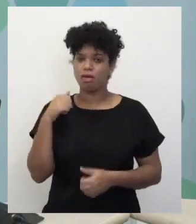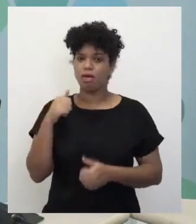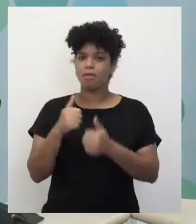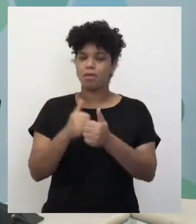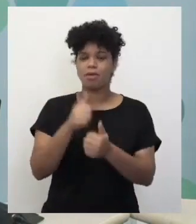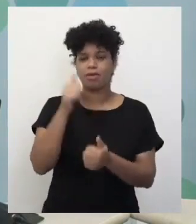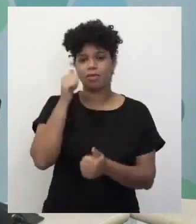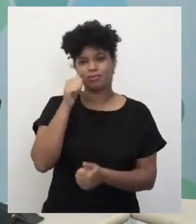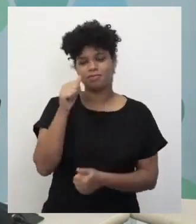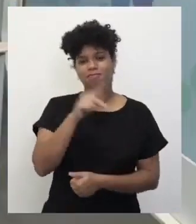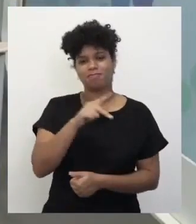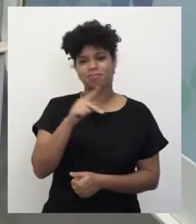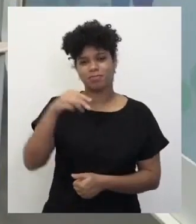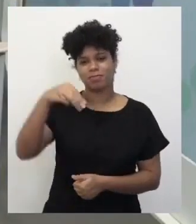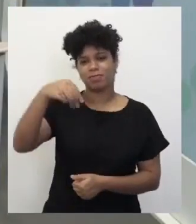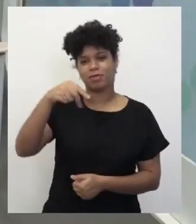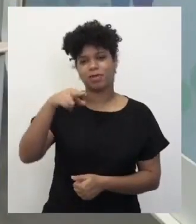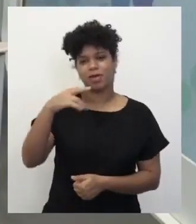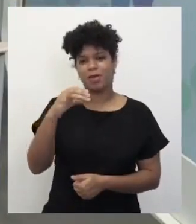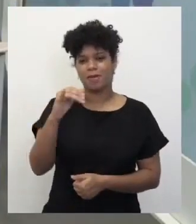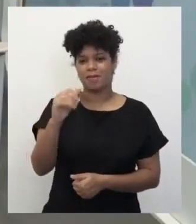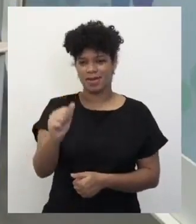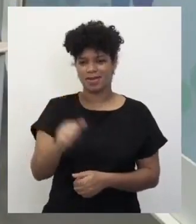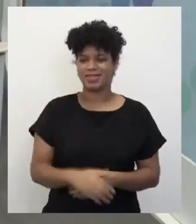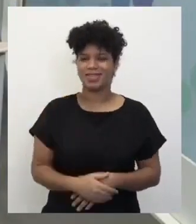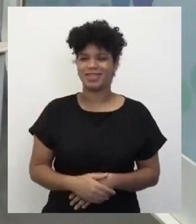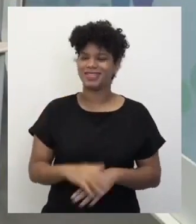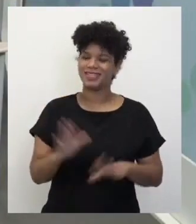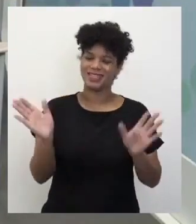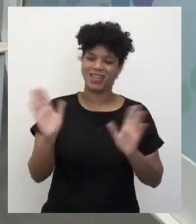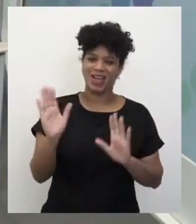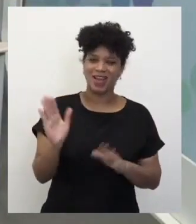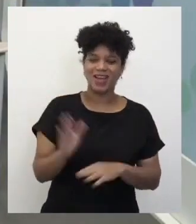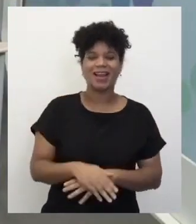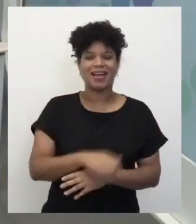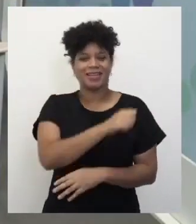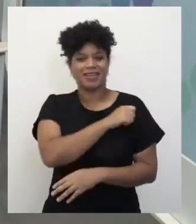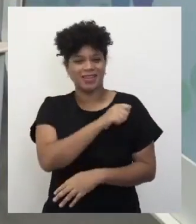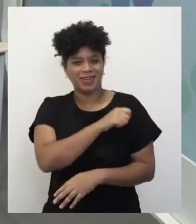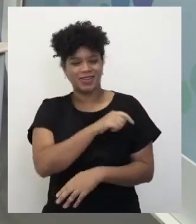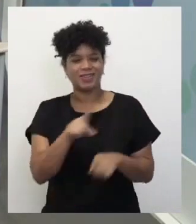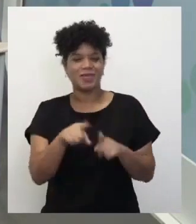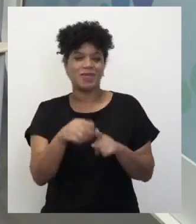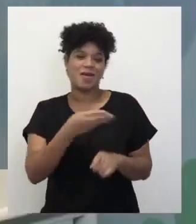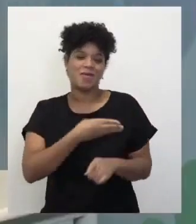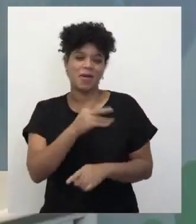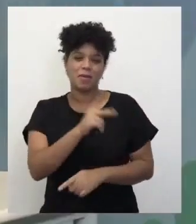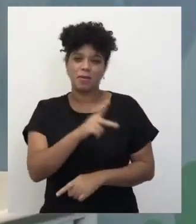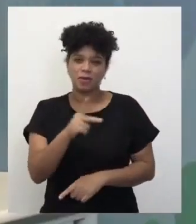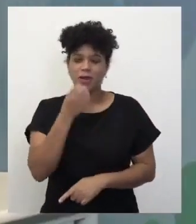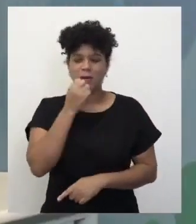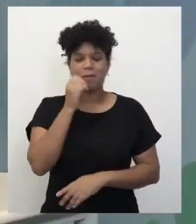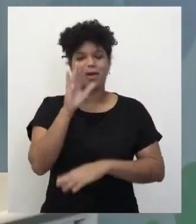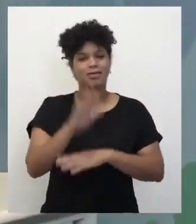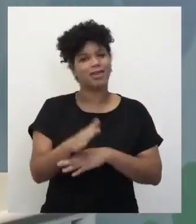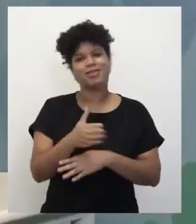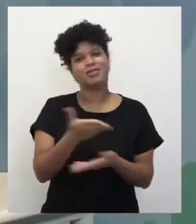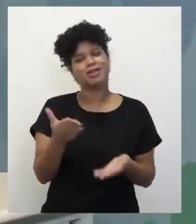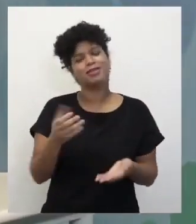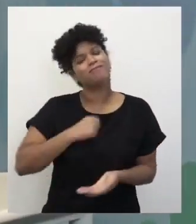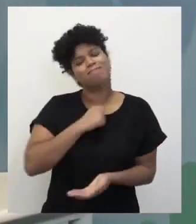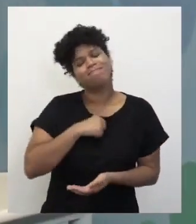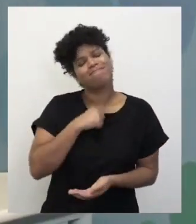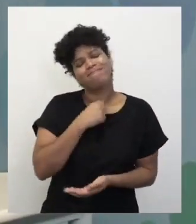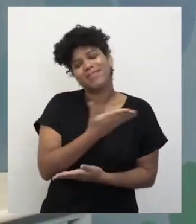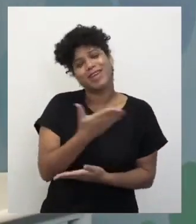aqui do meu lado. Márcia, por favor. Olá, alunos, olá, colegas professores, boa tarde, saudades de vocês,